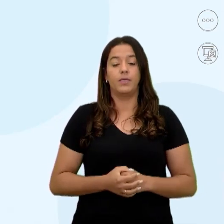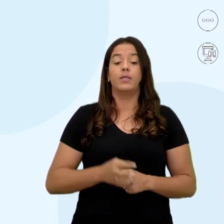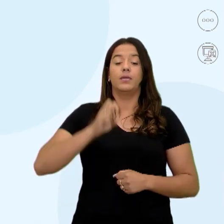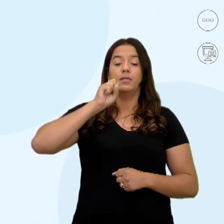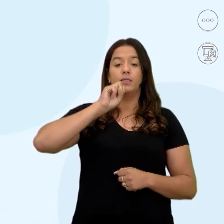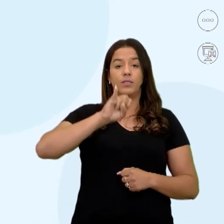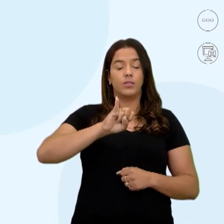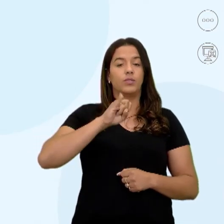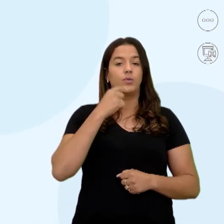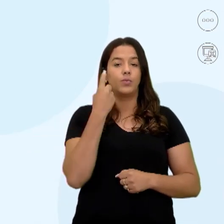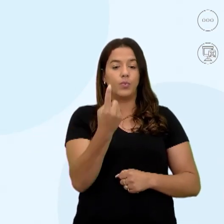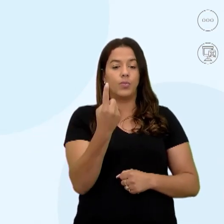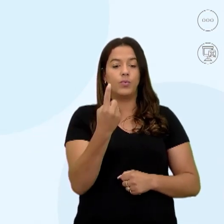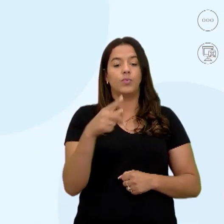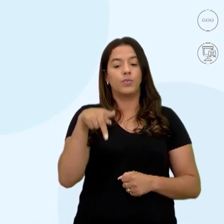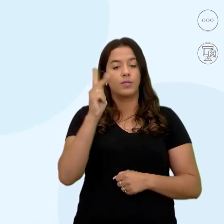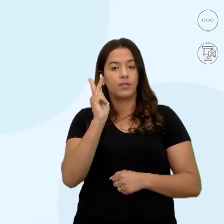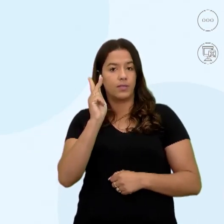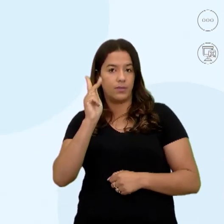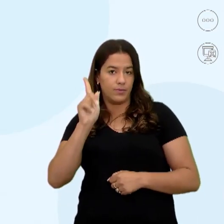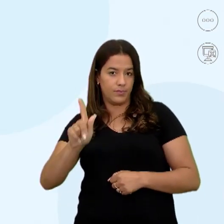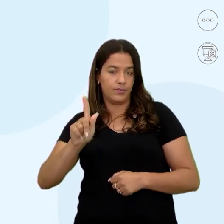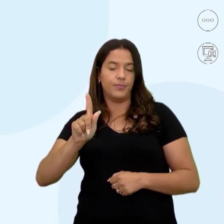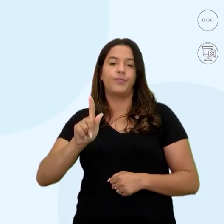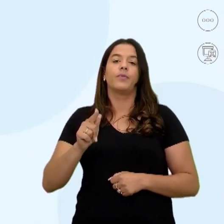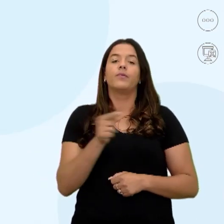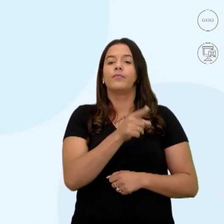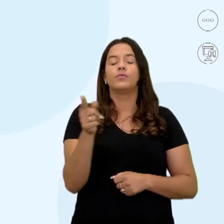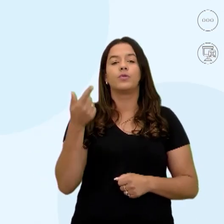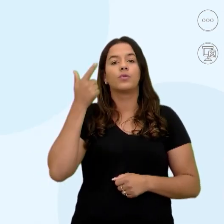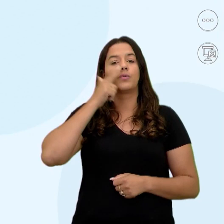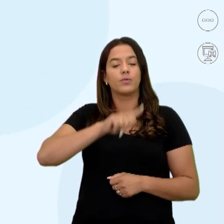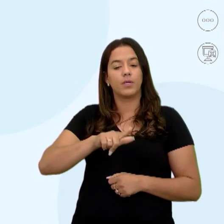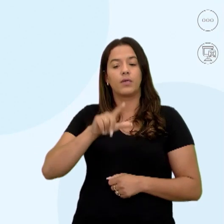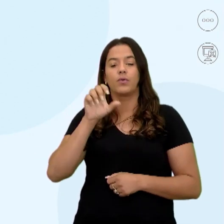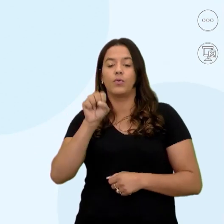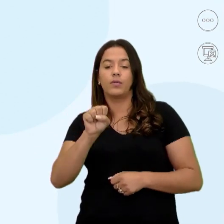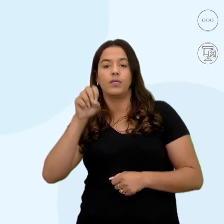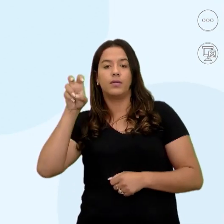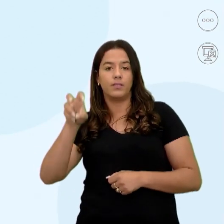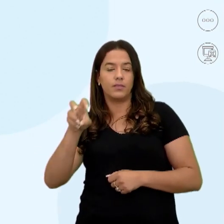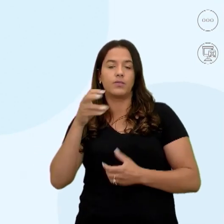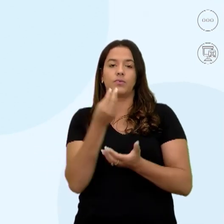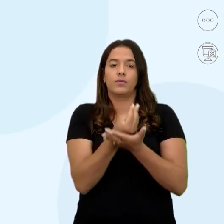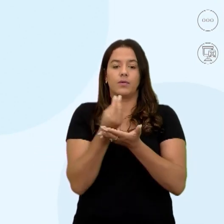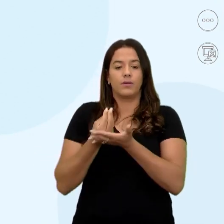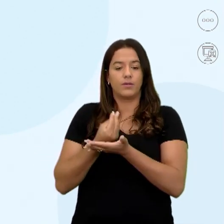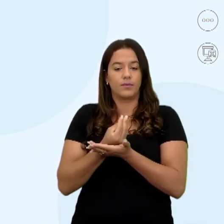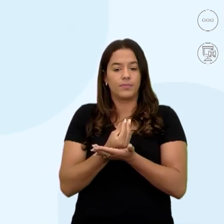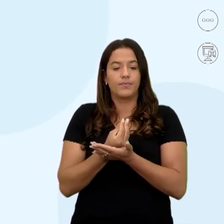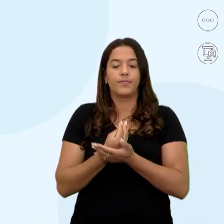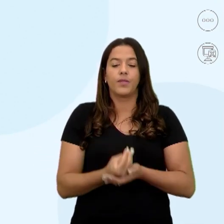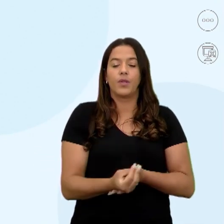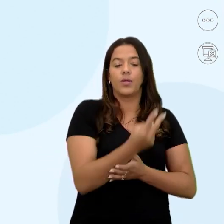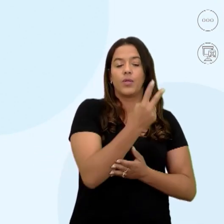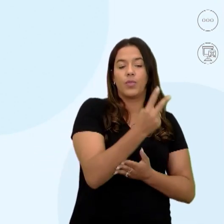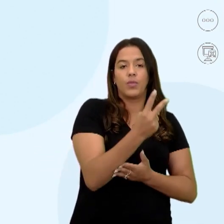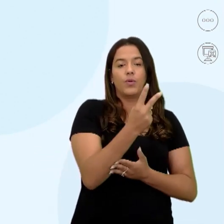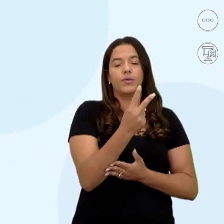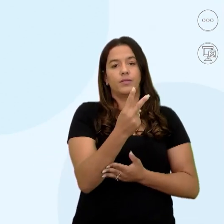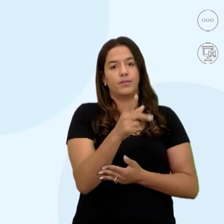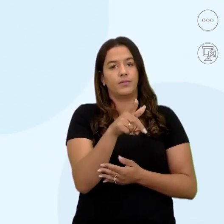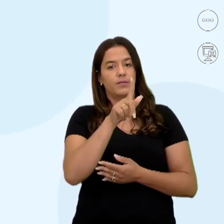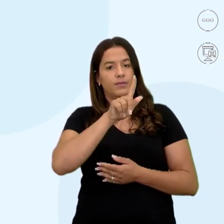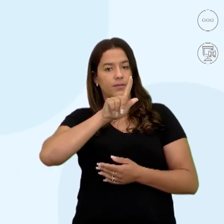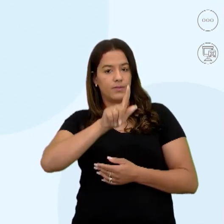com 1 quilograma de farinha eu consigo fazer 85 salgados, 2 quilos, né?